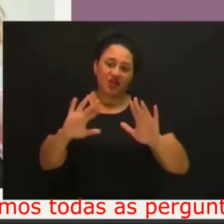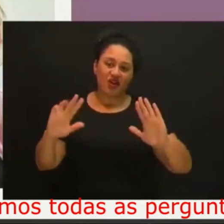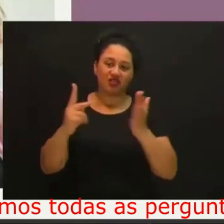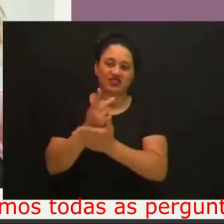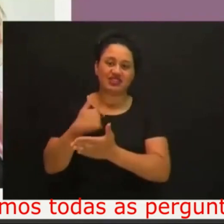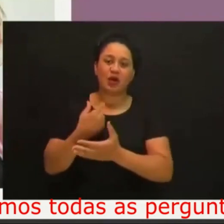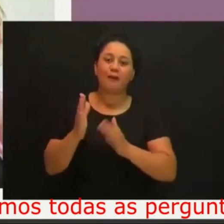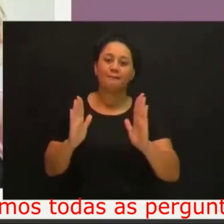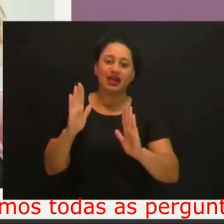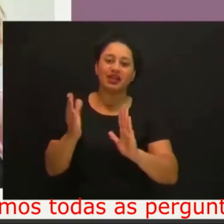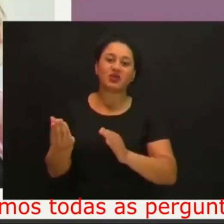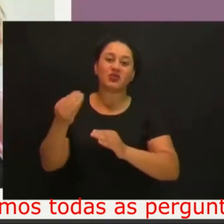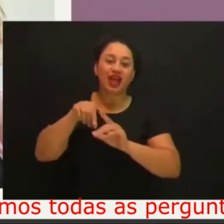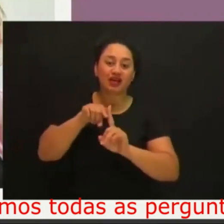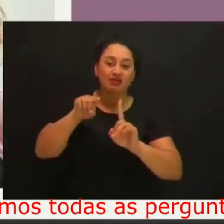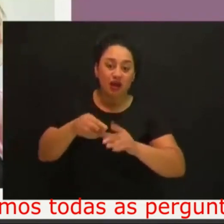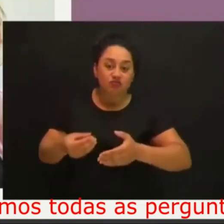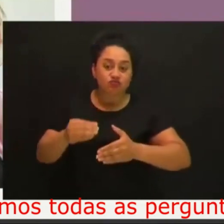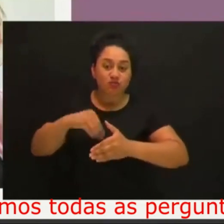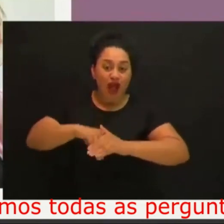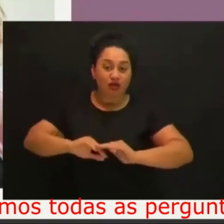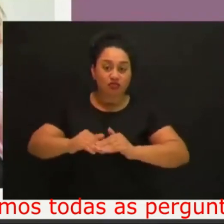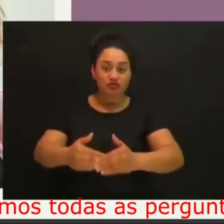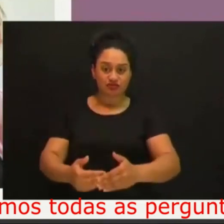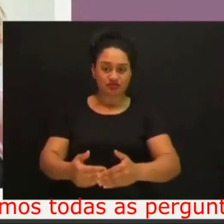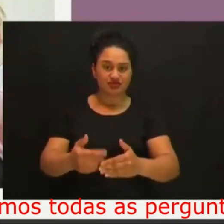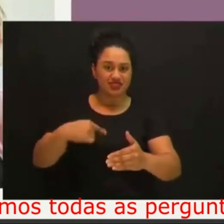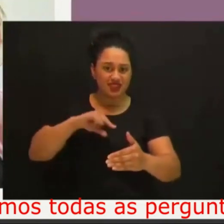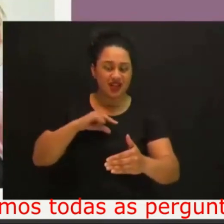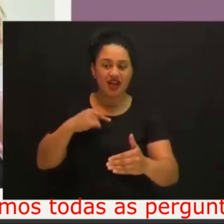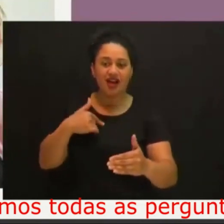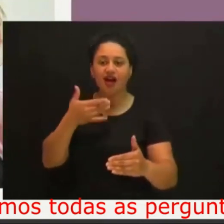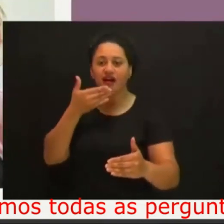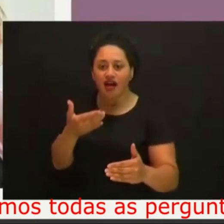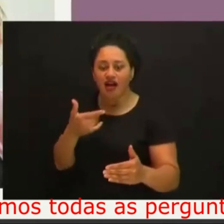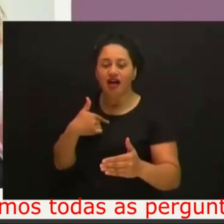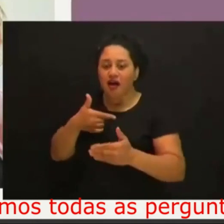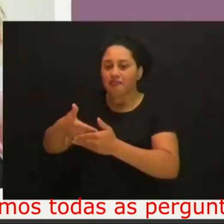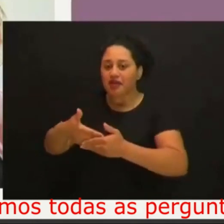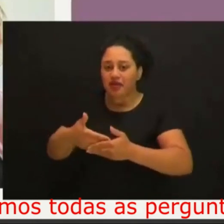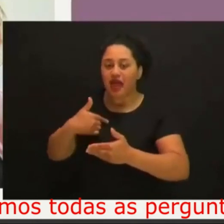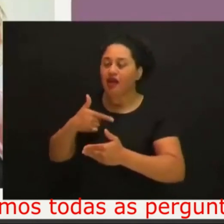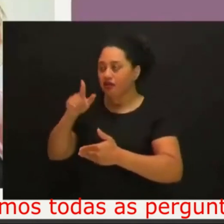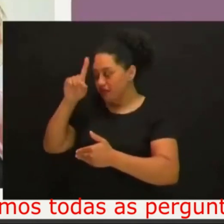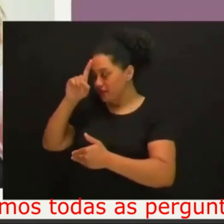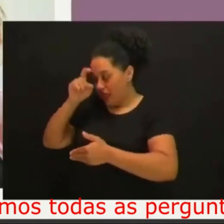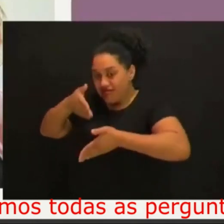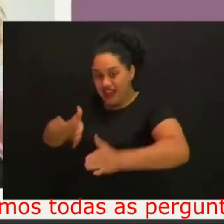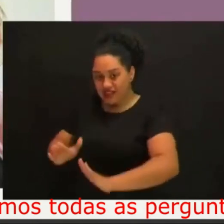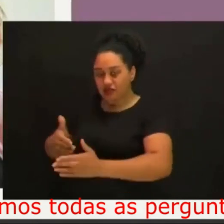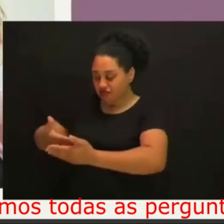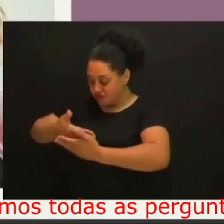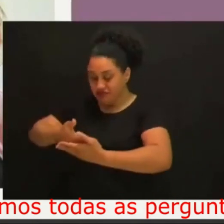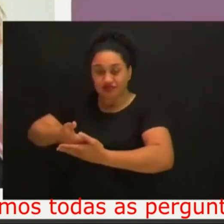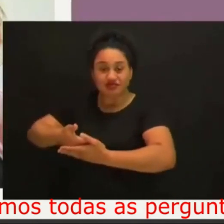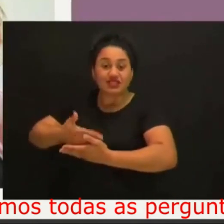intraútero. Nós não ficamos admirados quando levamos para casa um recém-nascido, né? Nós voltamos da maternidade com aquele recém-nascido, que a gente não sabe